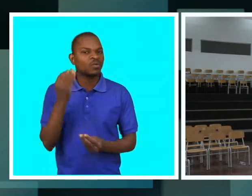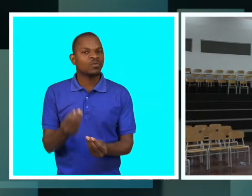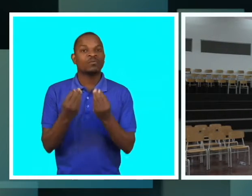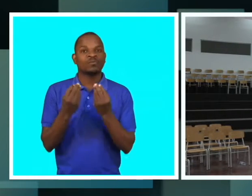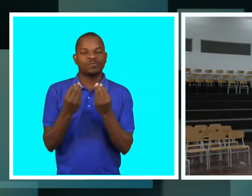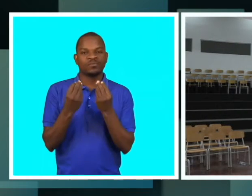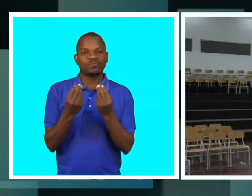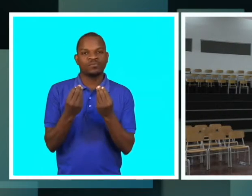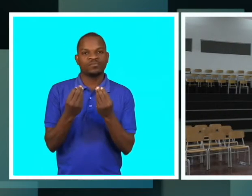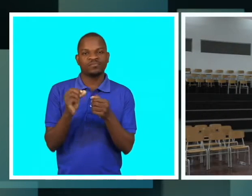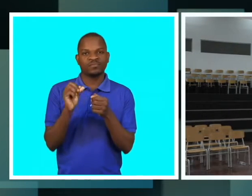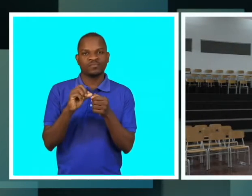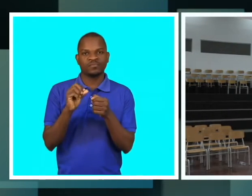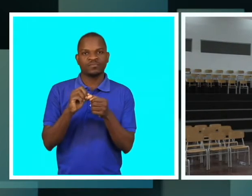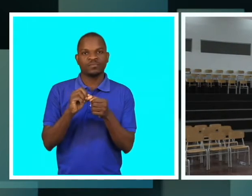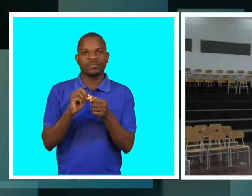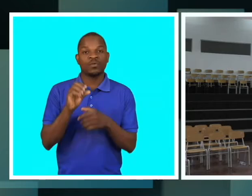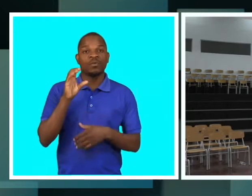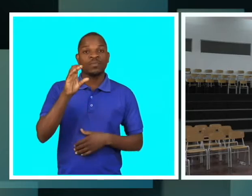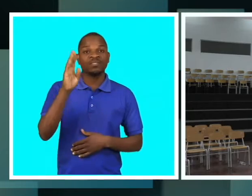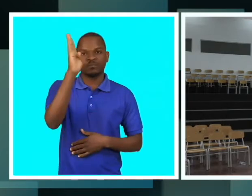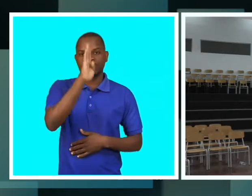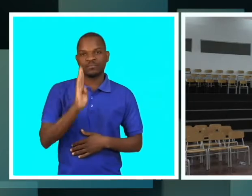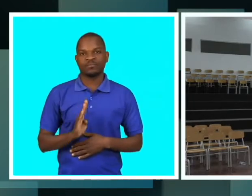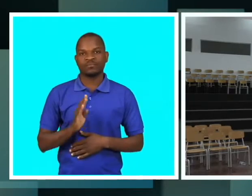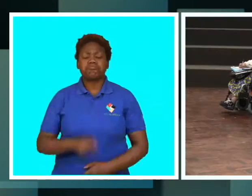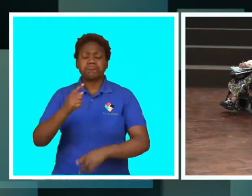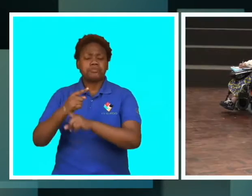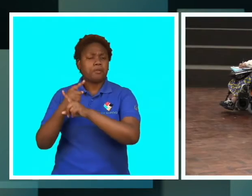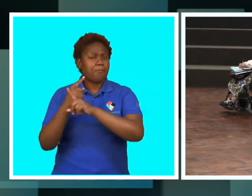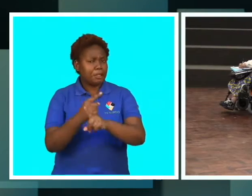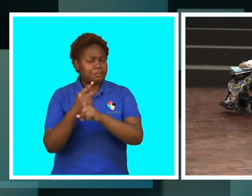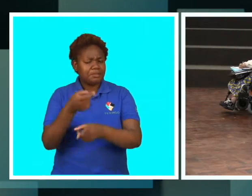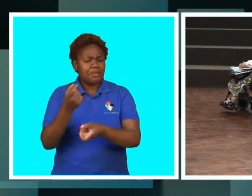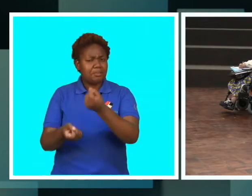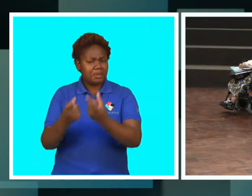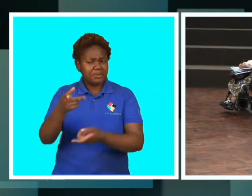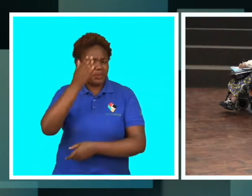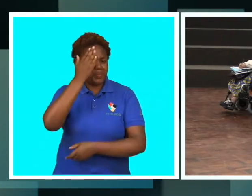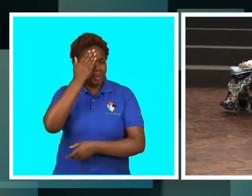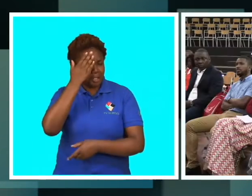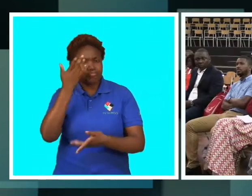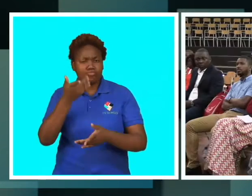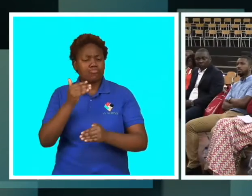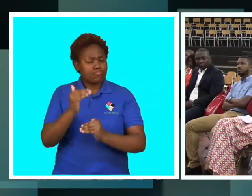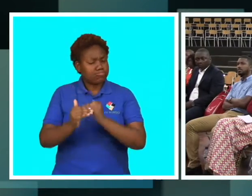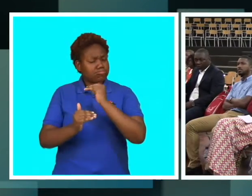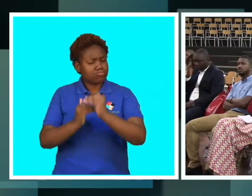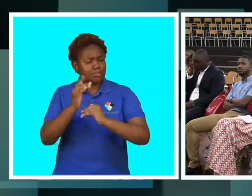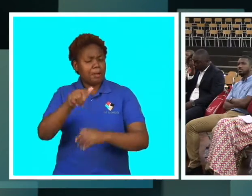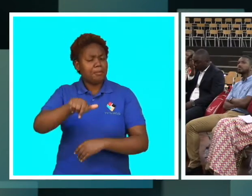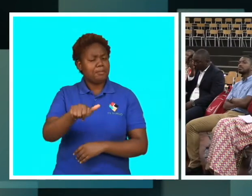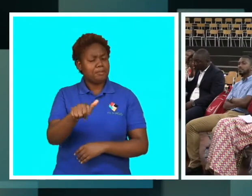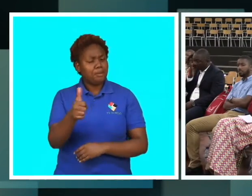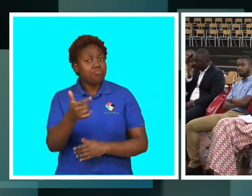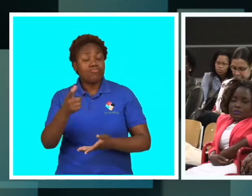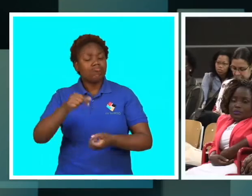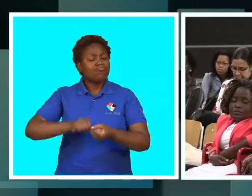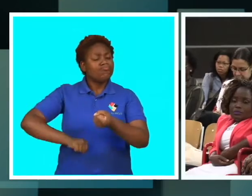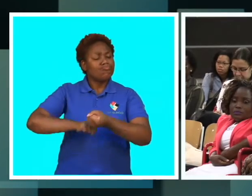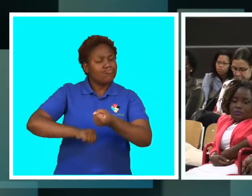como tem sido em Brasil. Os participantes reconhecem que houve avanços, mas